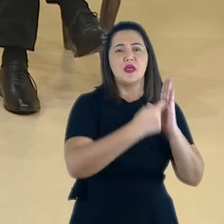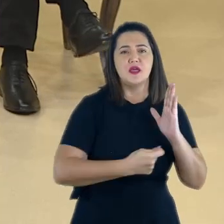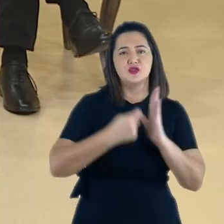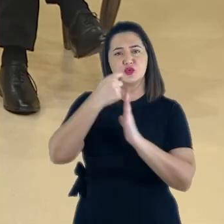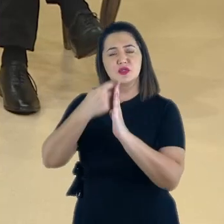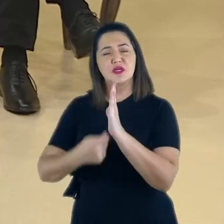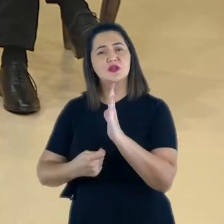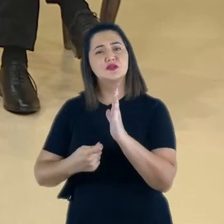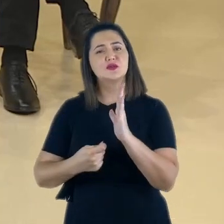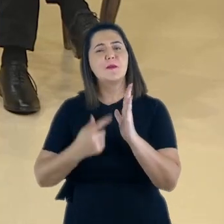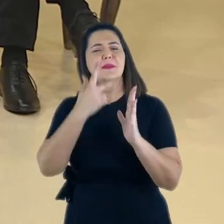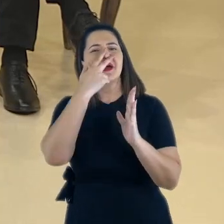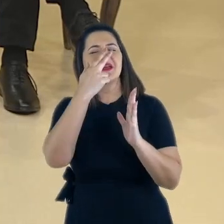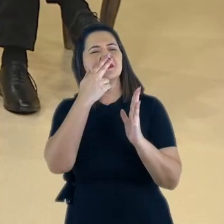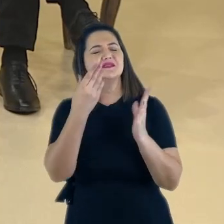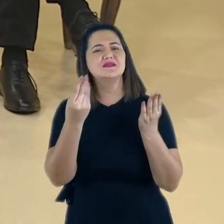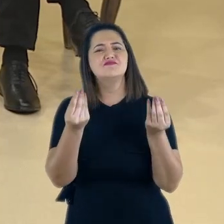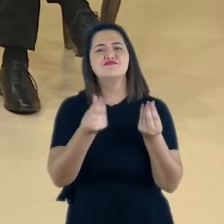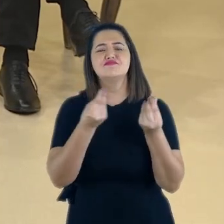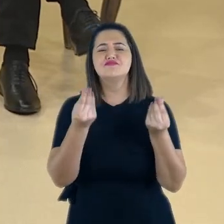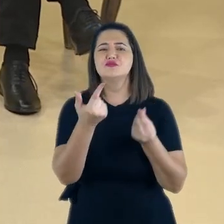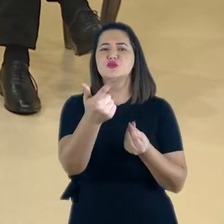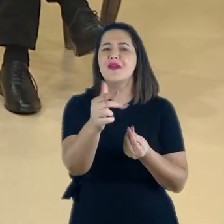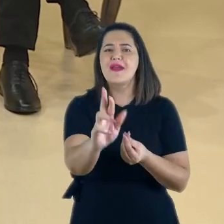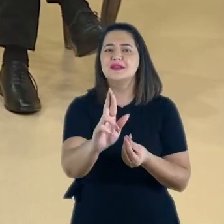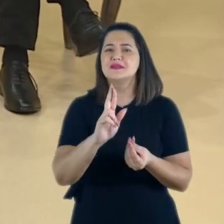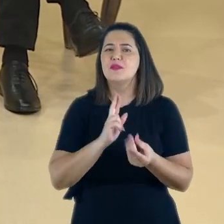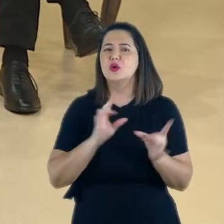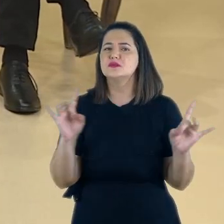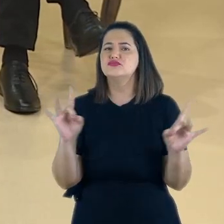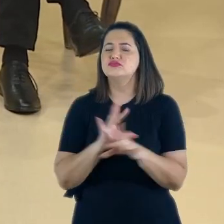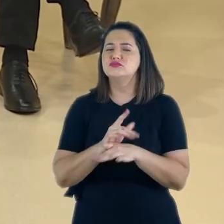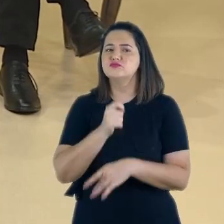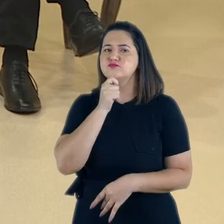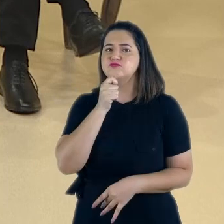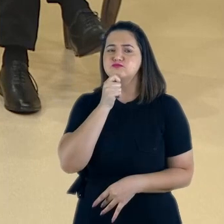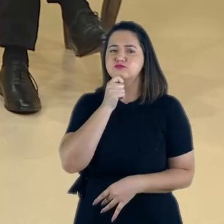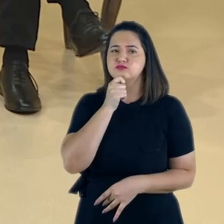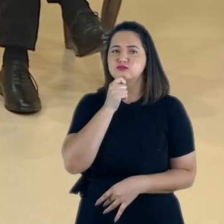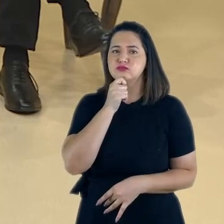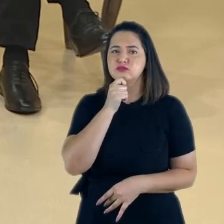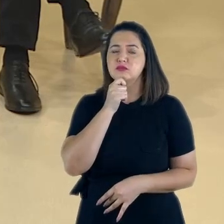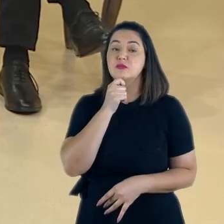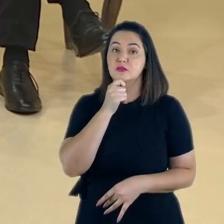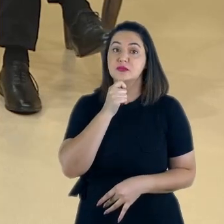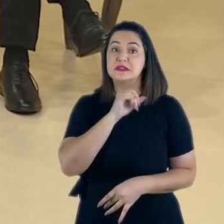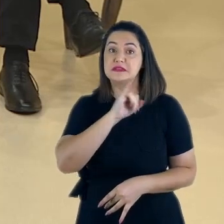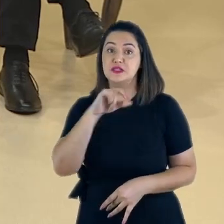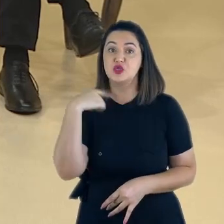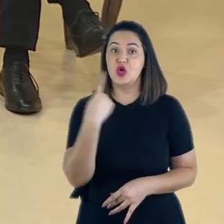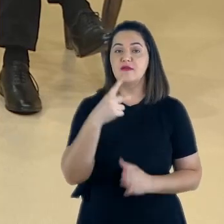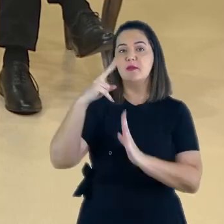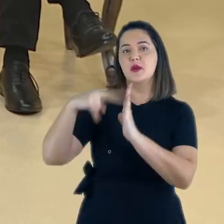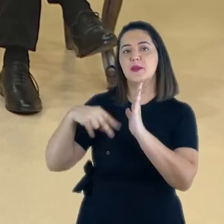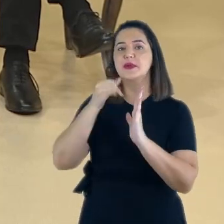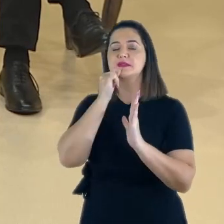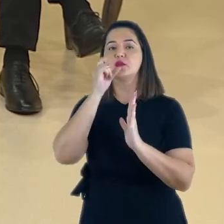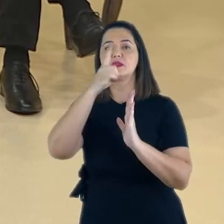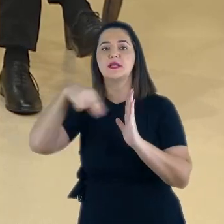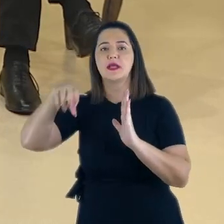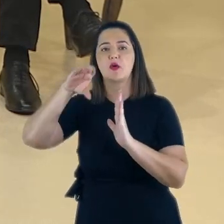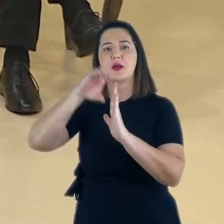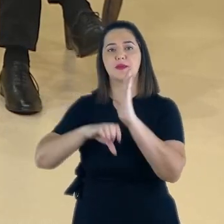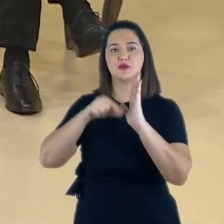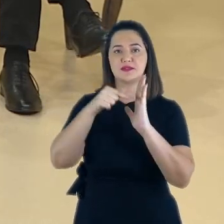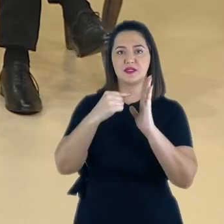textos que eu li ainda deixam perguntas sem resposta, especialmente quando saltamos deles para textos como